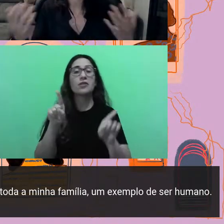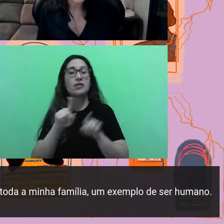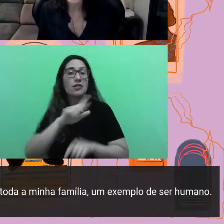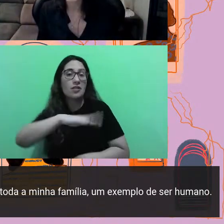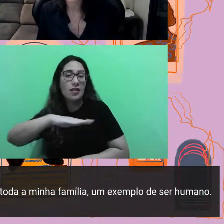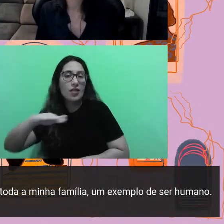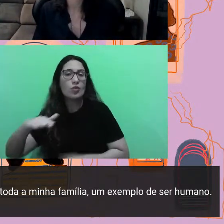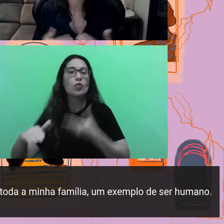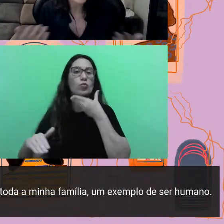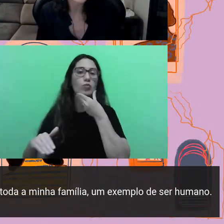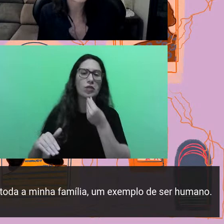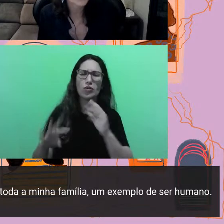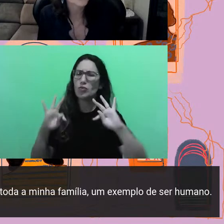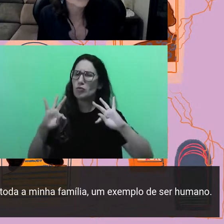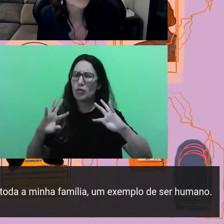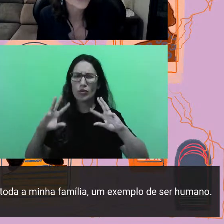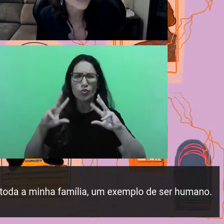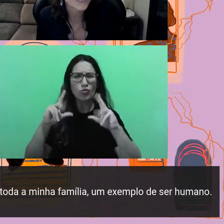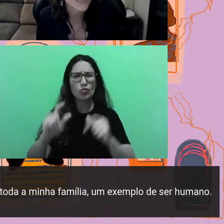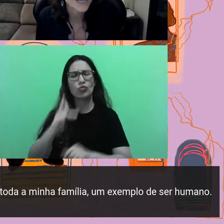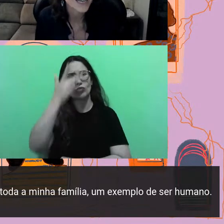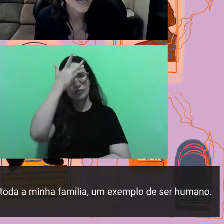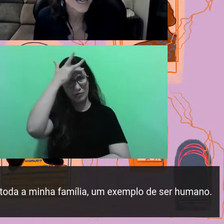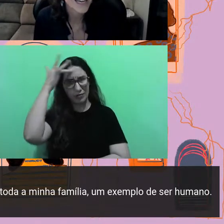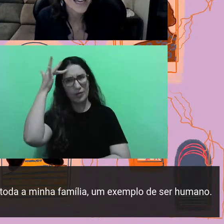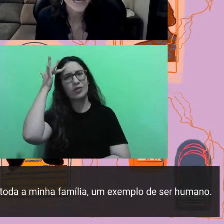para meninas, para todas as pessoas